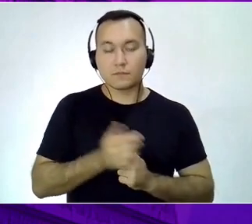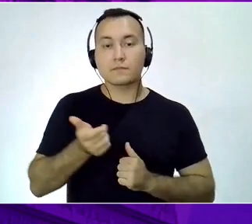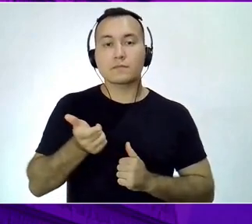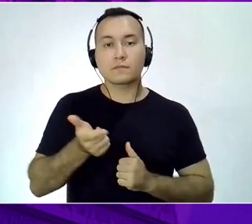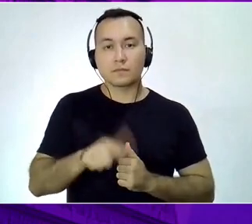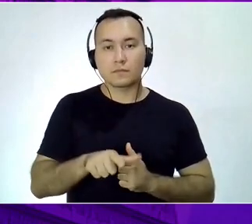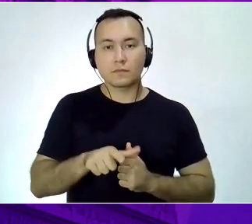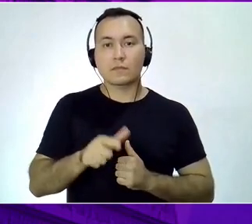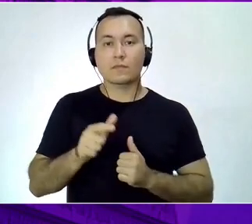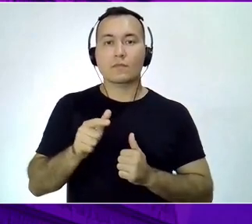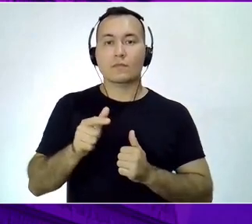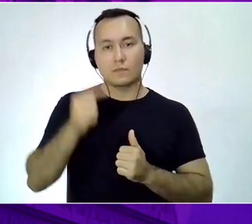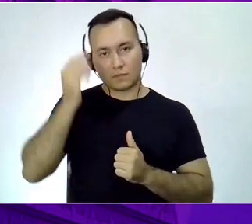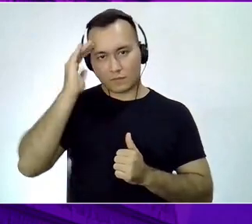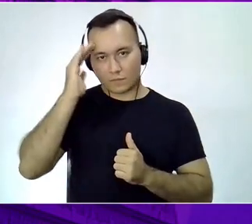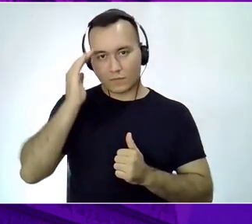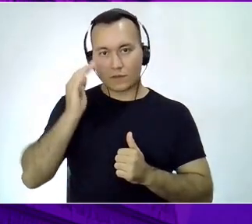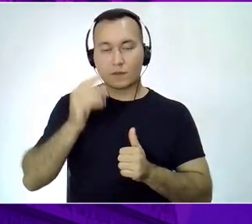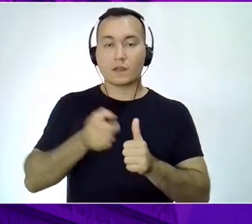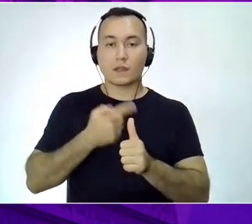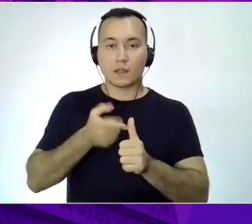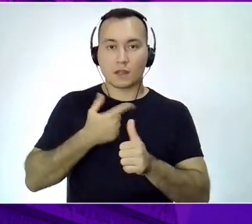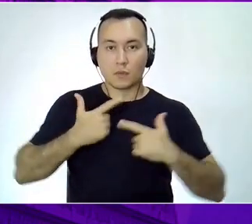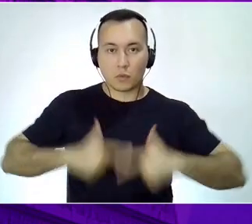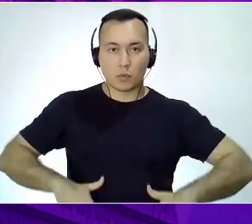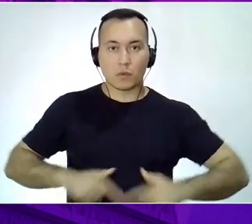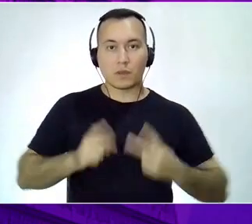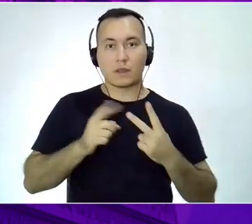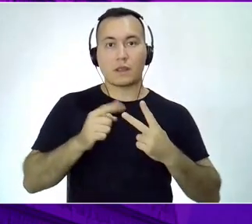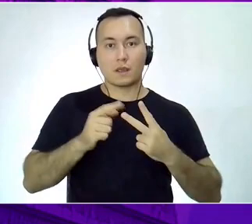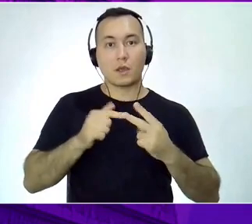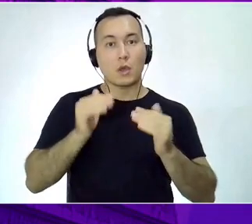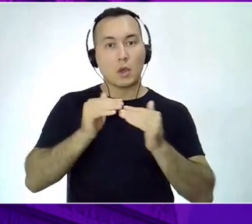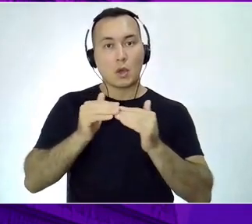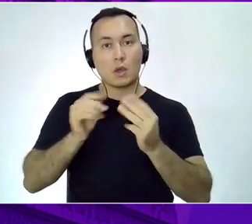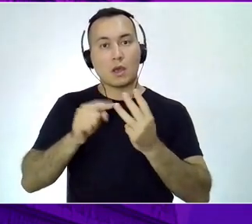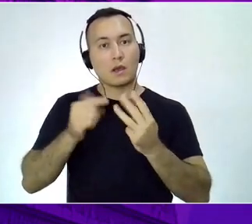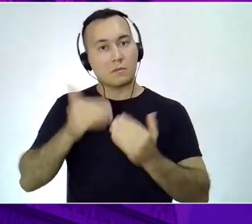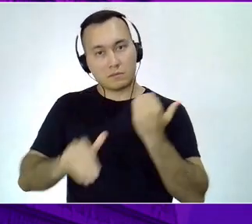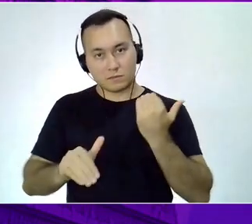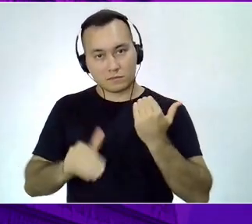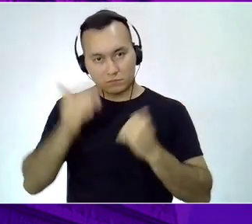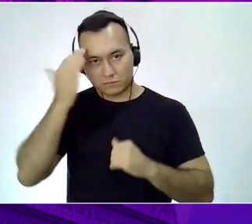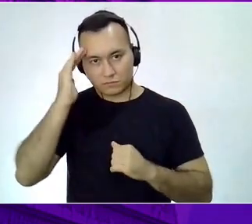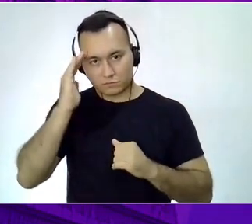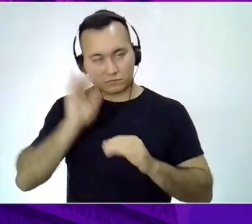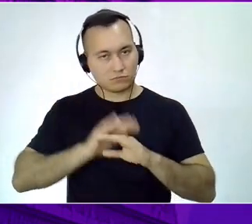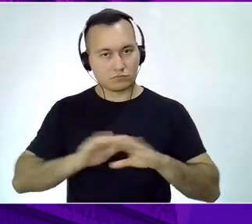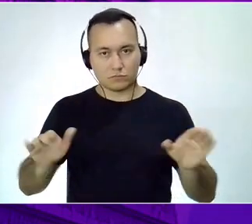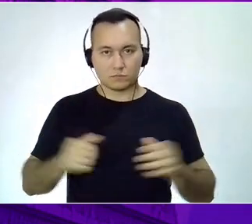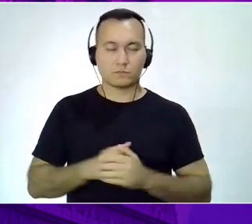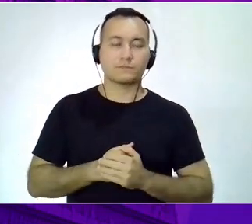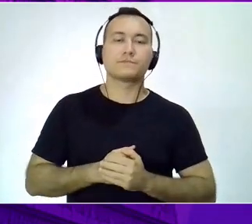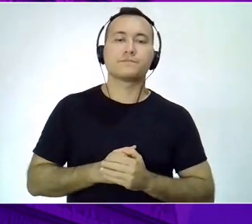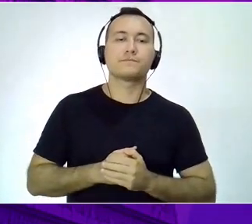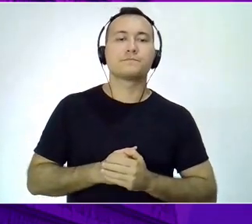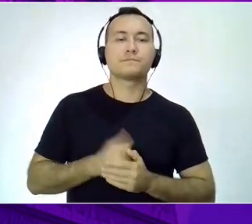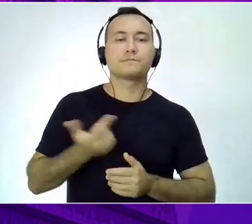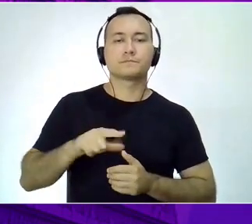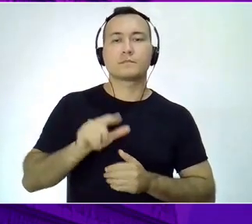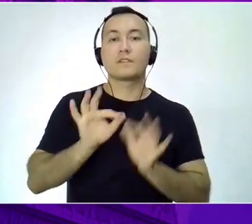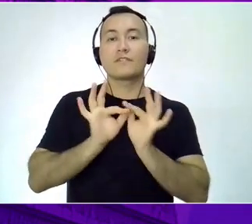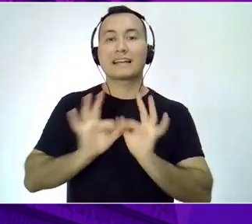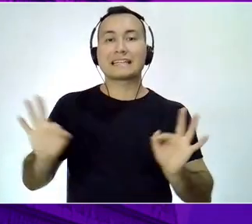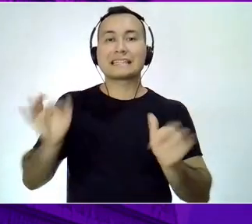por último, a discordância, né? Uma análise possível, uma frase possível para substituir esse gráfico